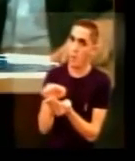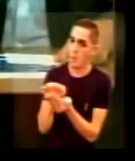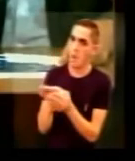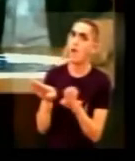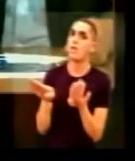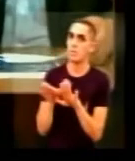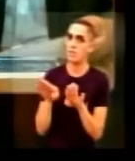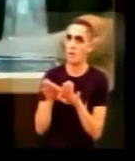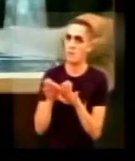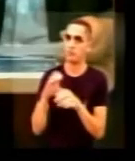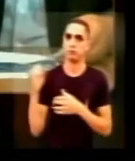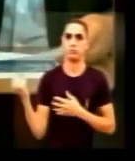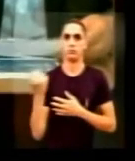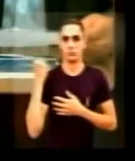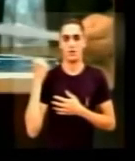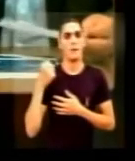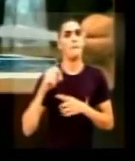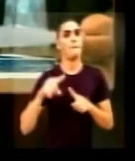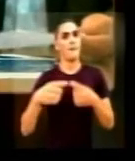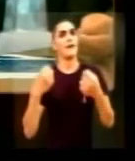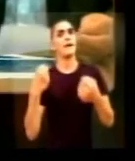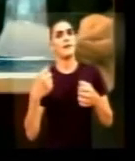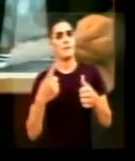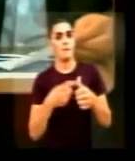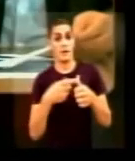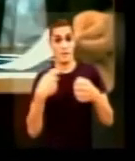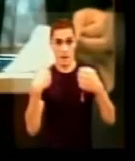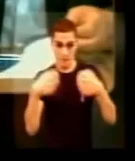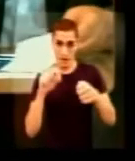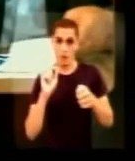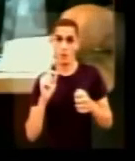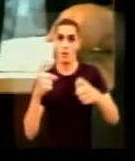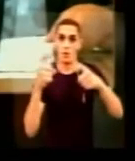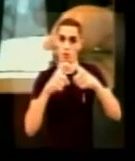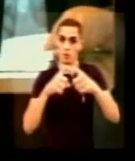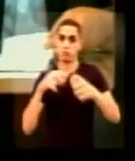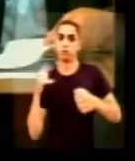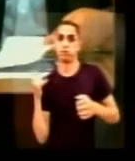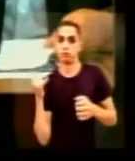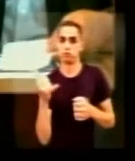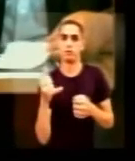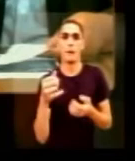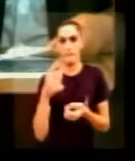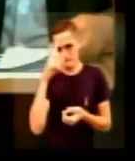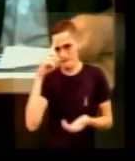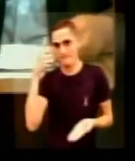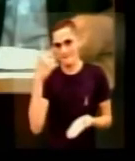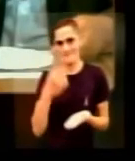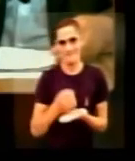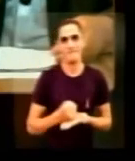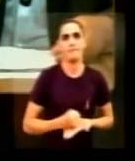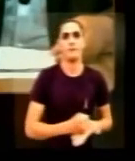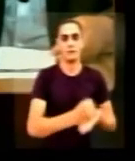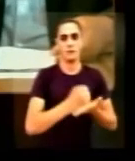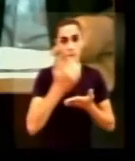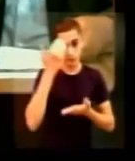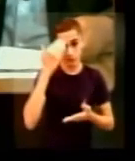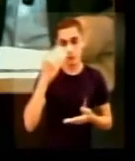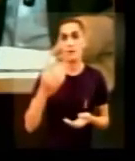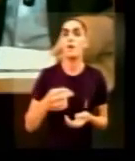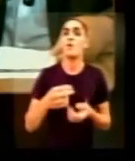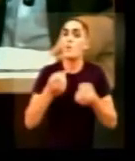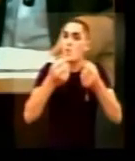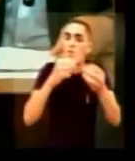referenciados. Então eu vou fazer um resumo aqui de como está atendendo as UPAs e os prontos-socorros.